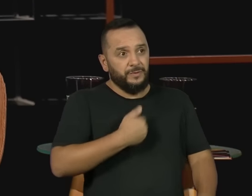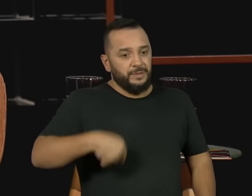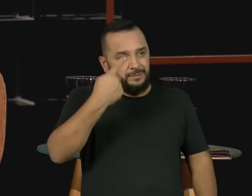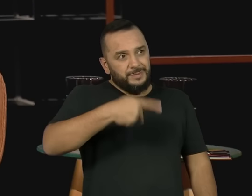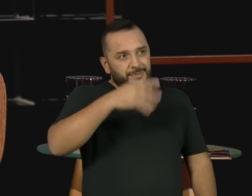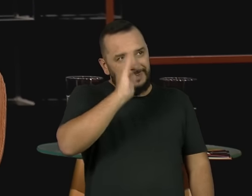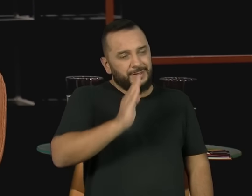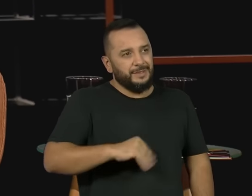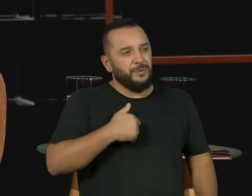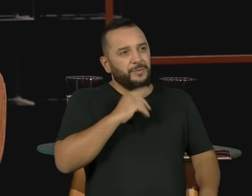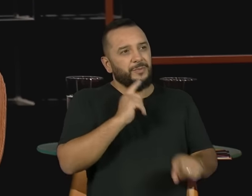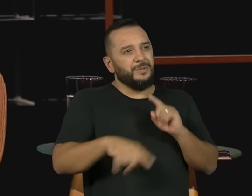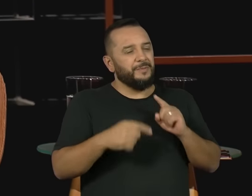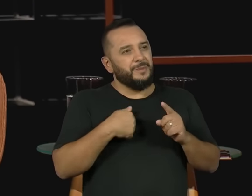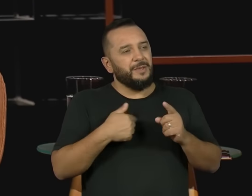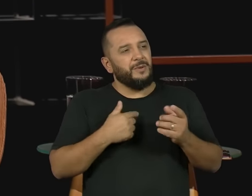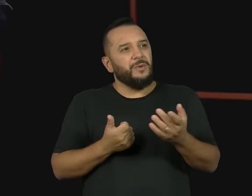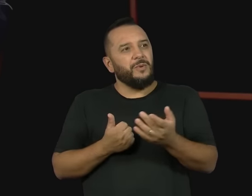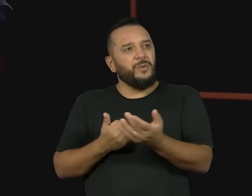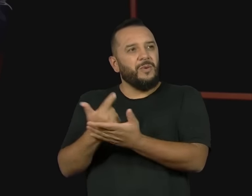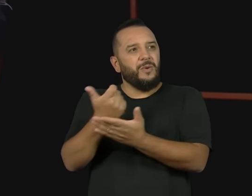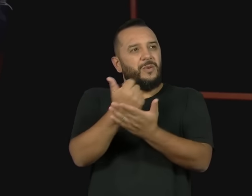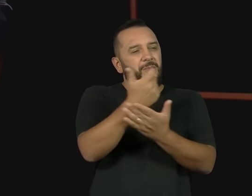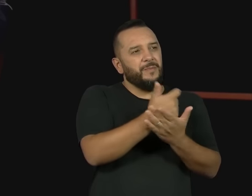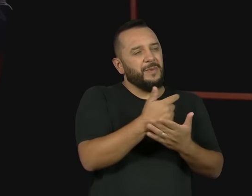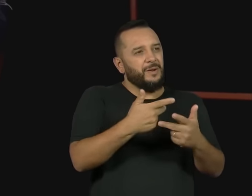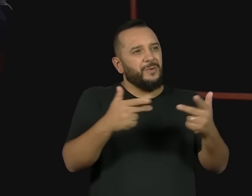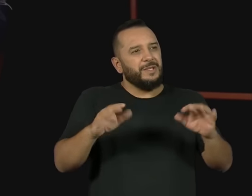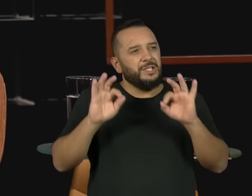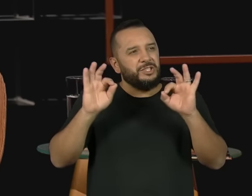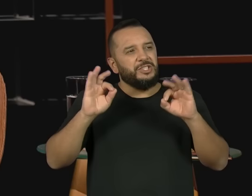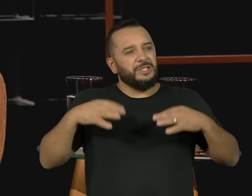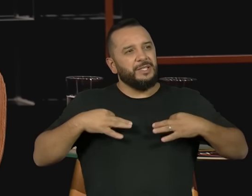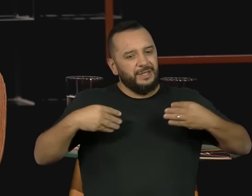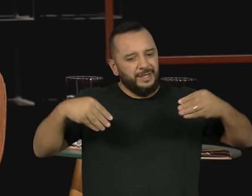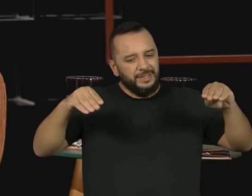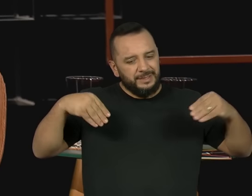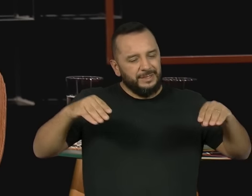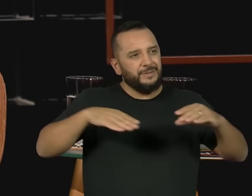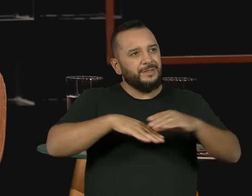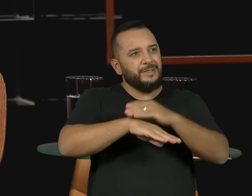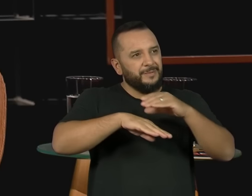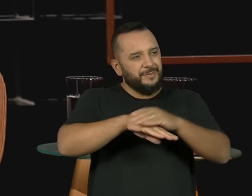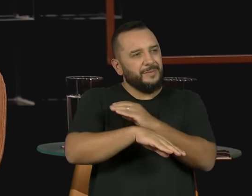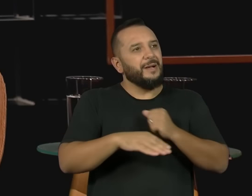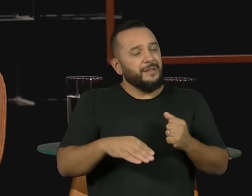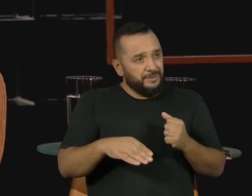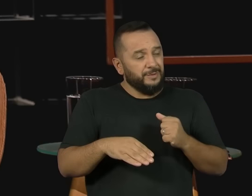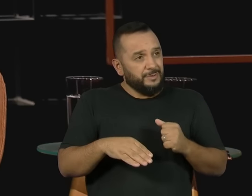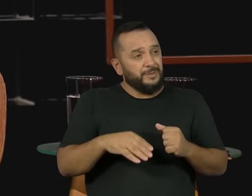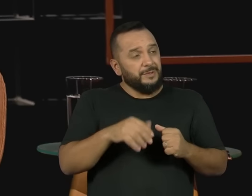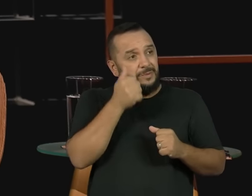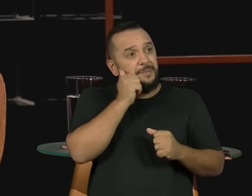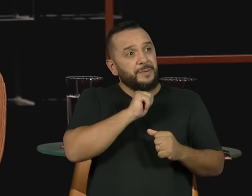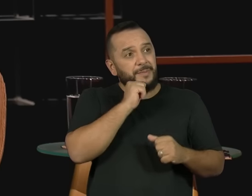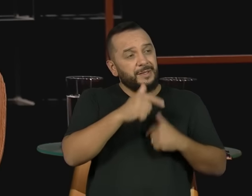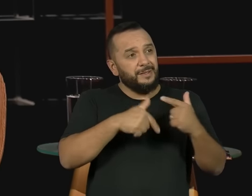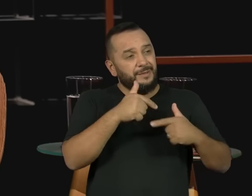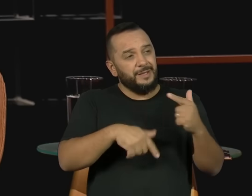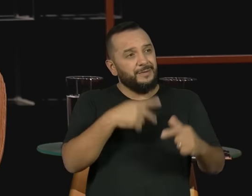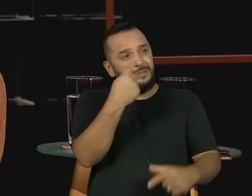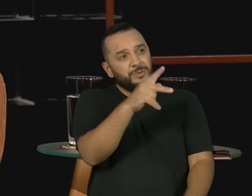proibiu a importação de todos os artigos de luxo, inclusive os tecidos e os sapatos Ferragamo com que sua mãe trabalhava, né?